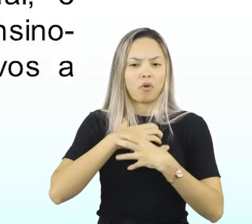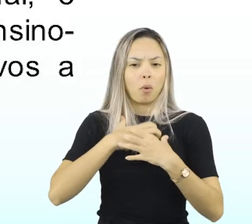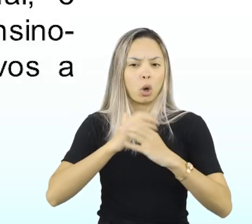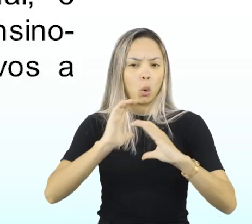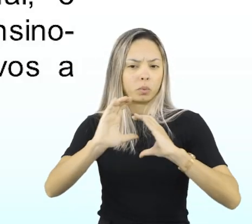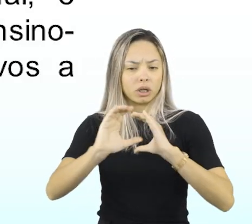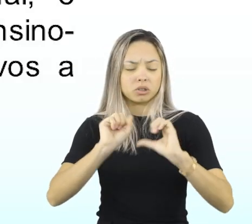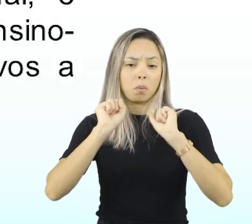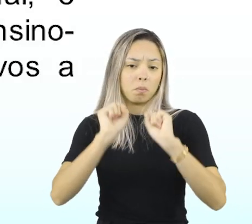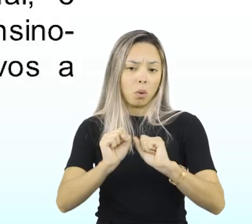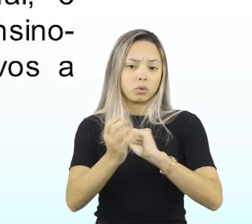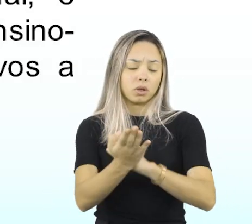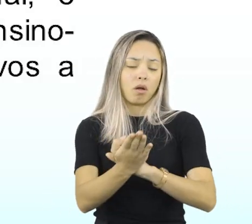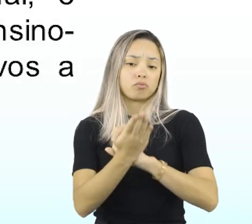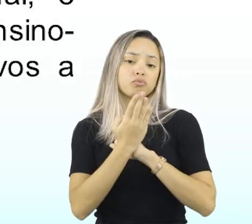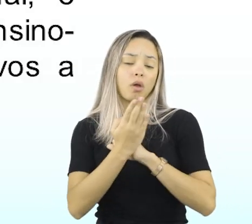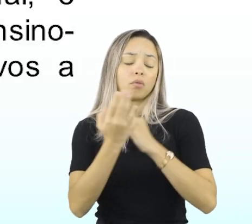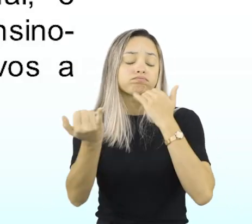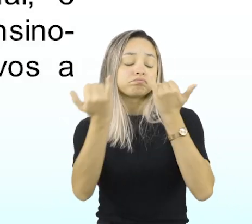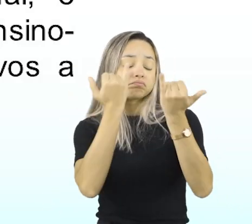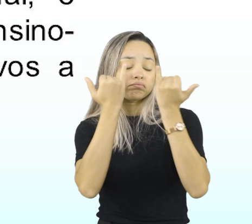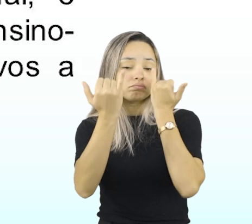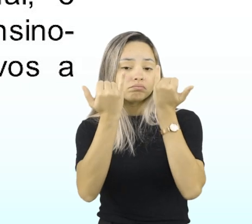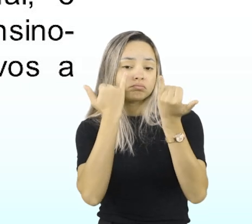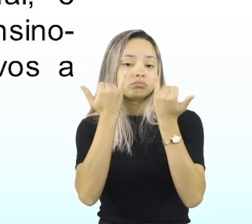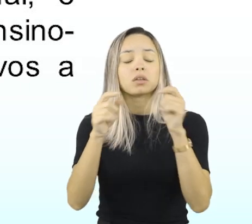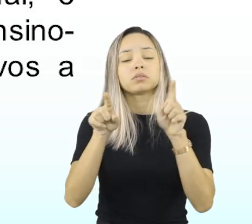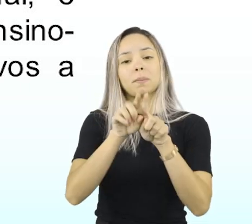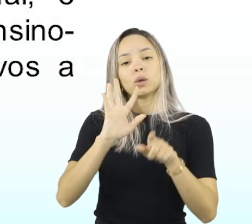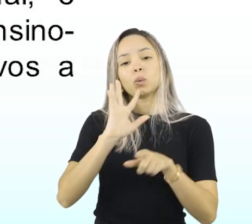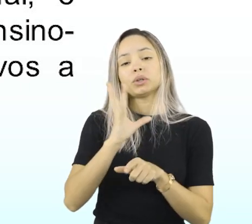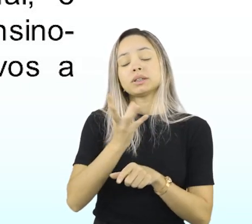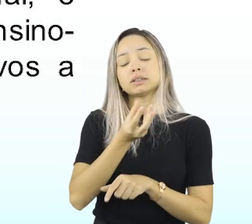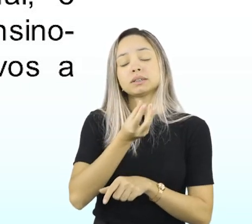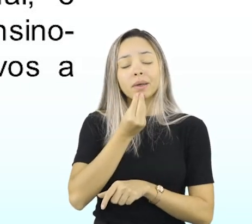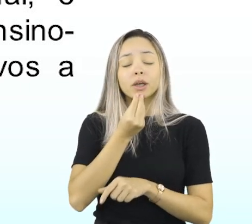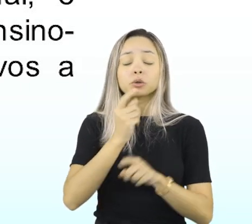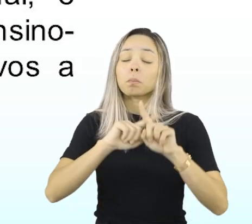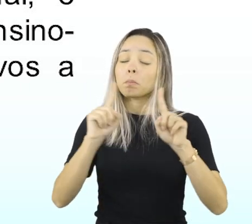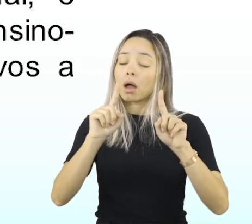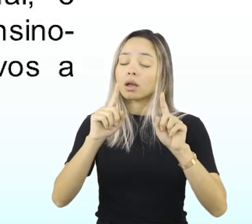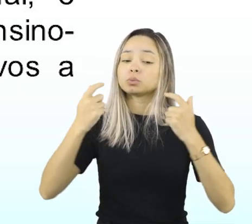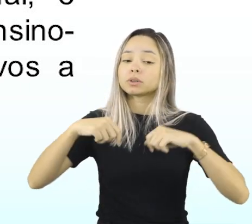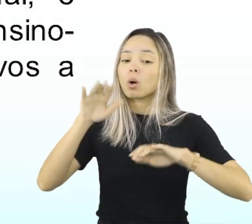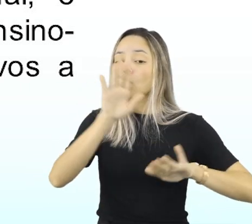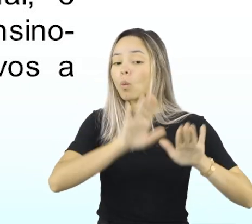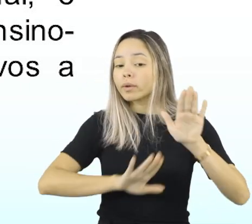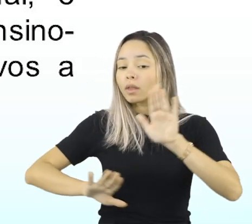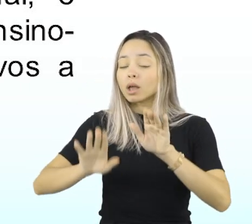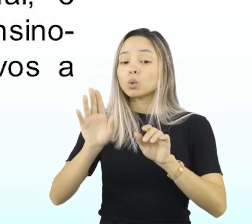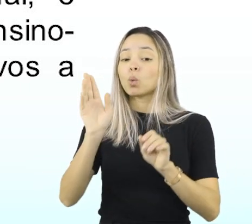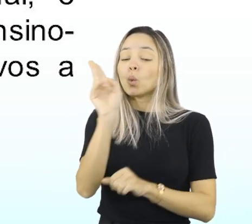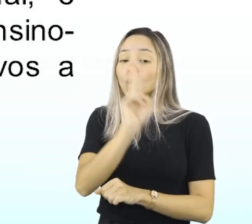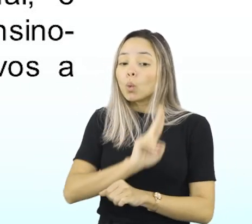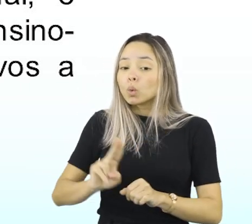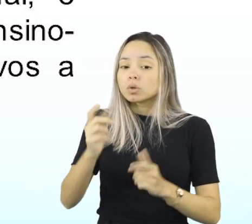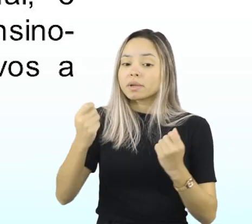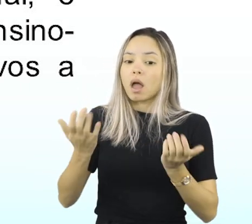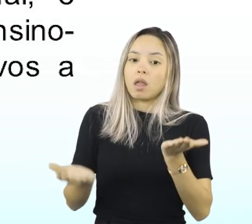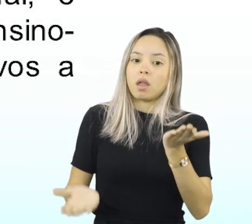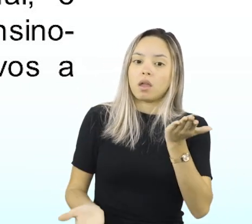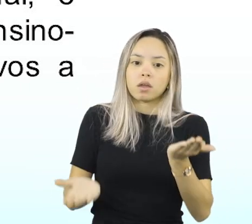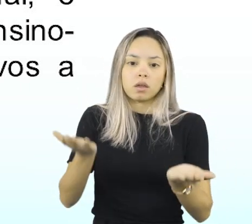comunicação, pode ser um grande aliado na obtenção de informações e conhecimentos. A questão está no uso desses meios de uma